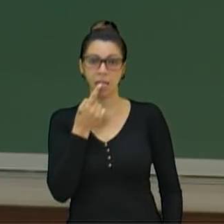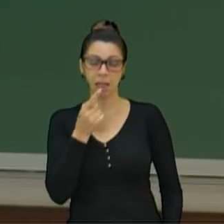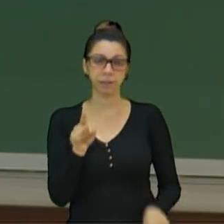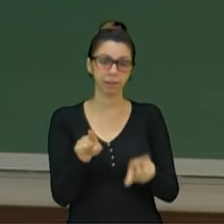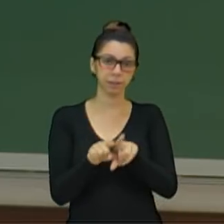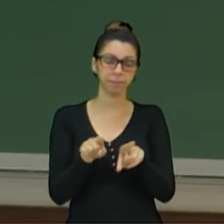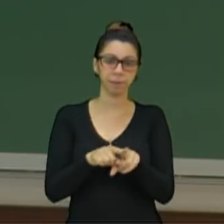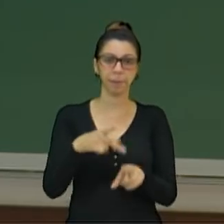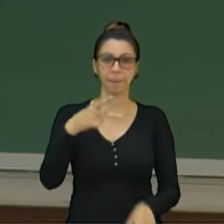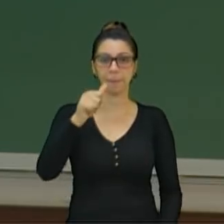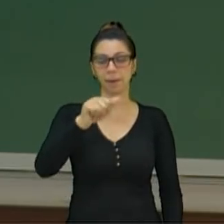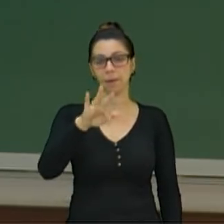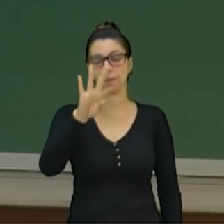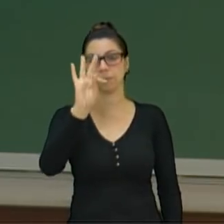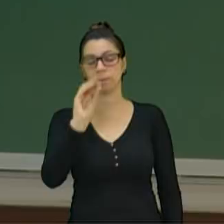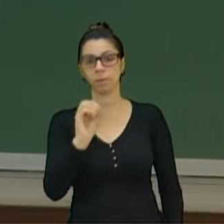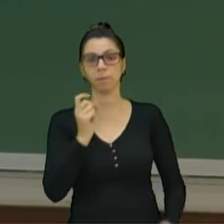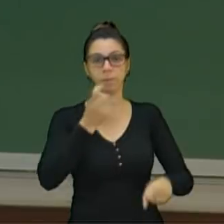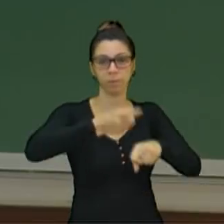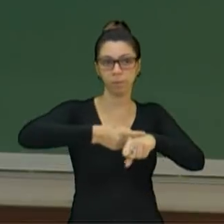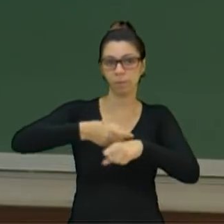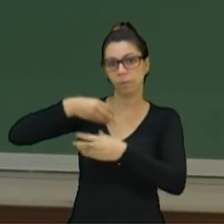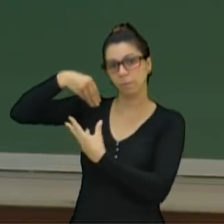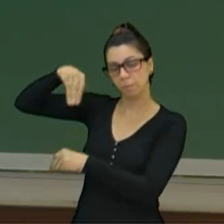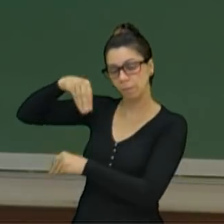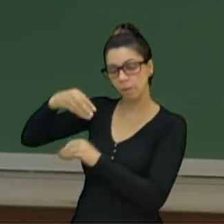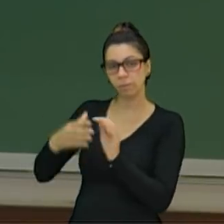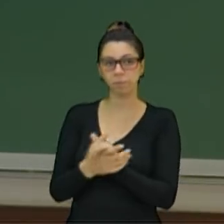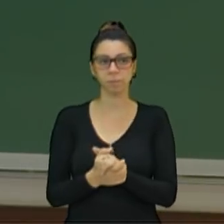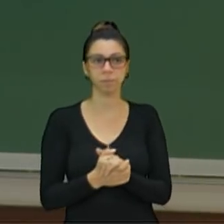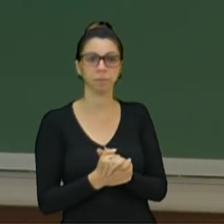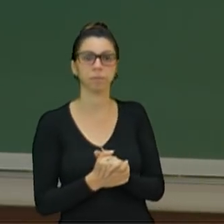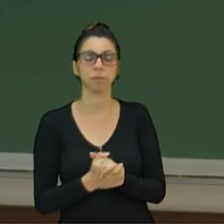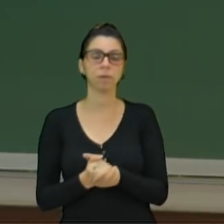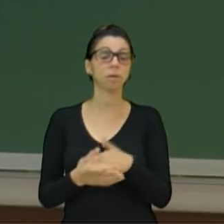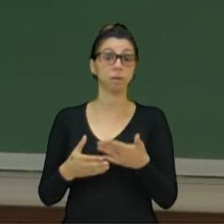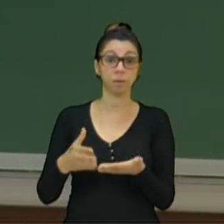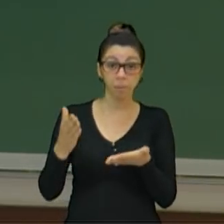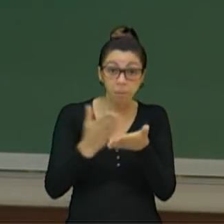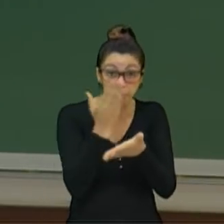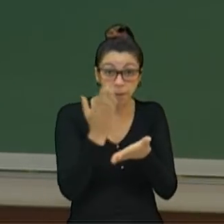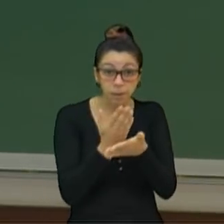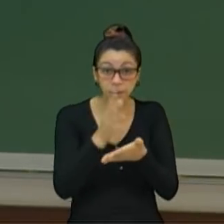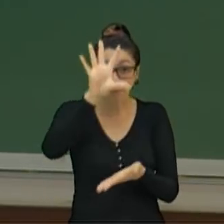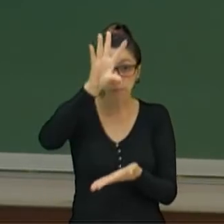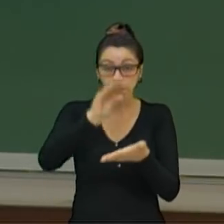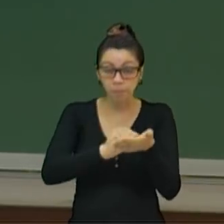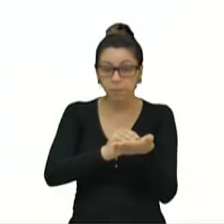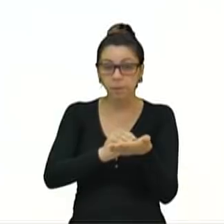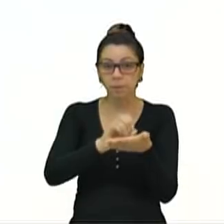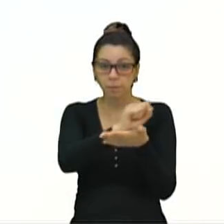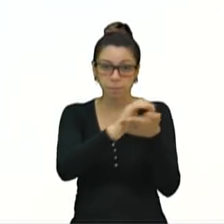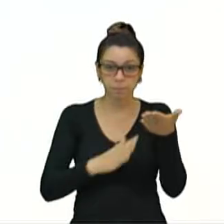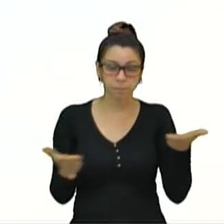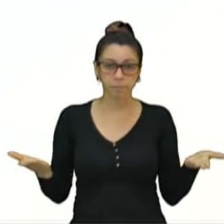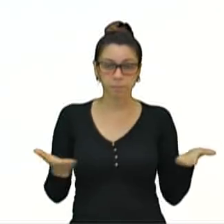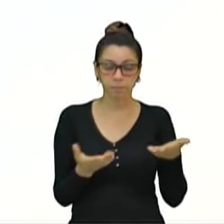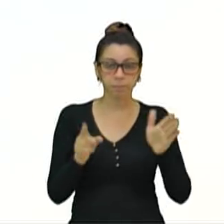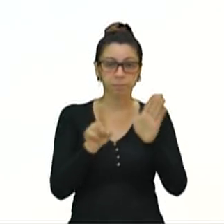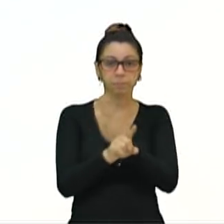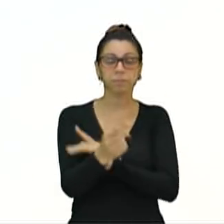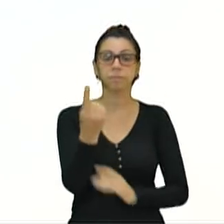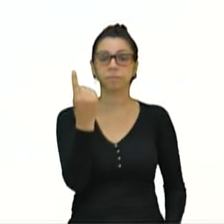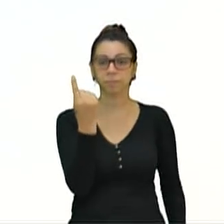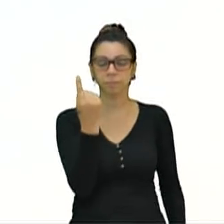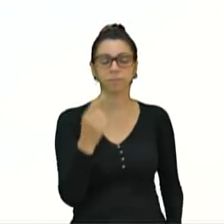palato mole e no palato duro. Vamos pegar o caderno? Vamos copiar a atividade de hoje? Número 1. Quais sentidos